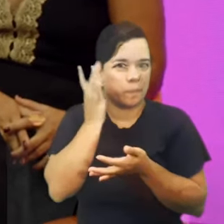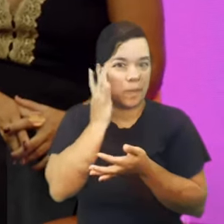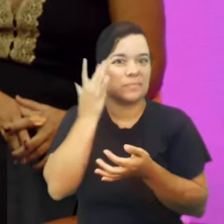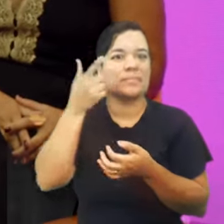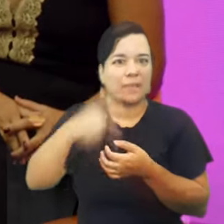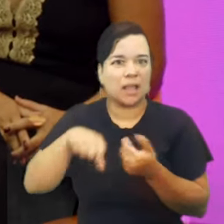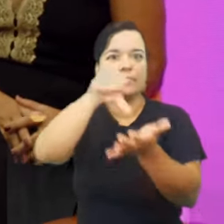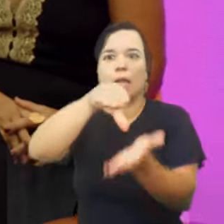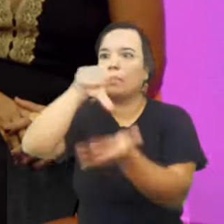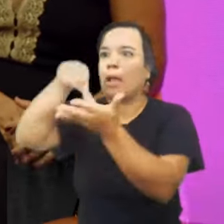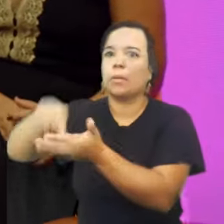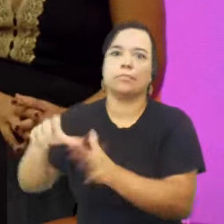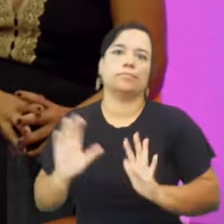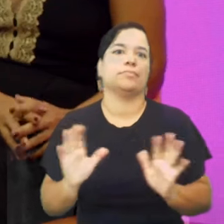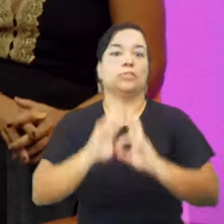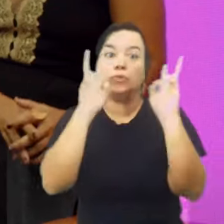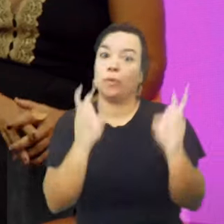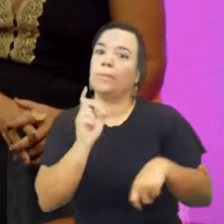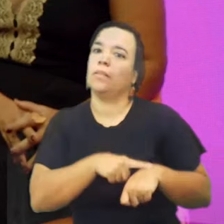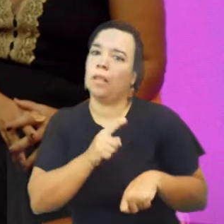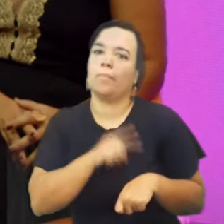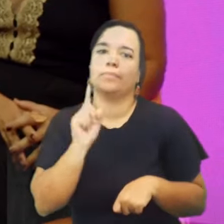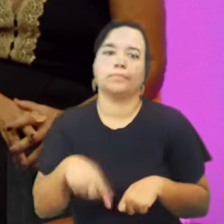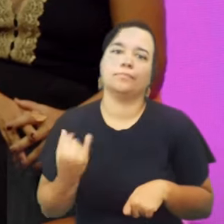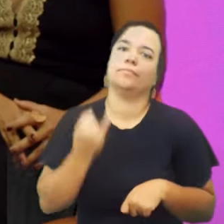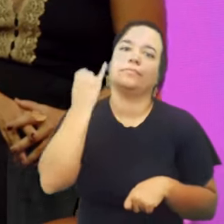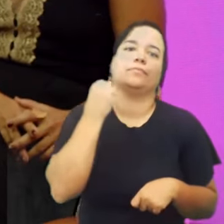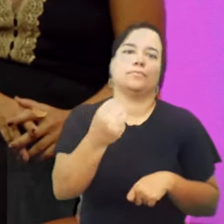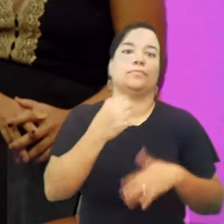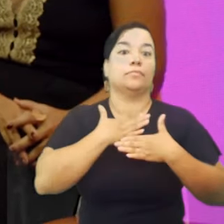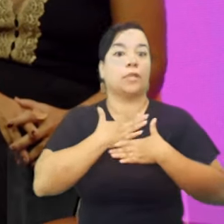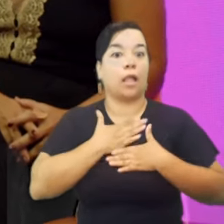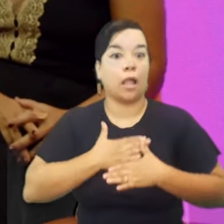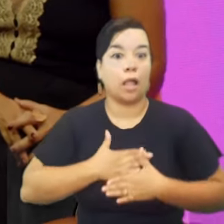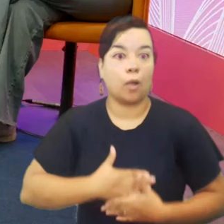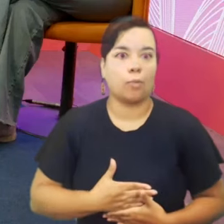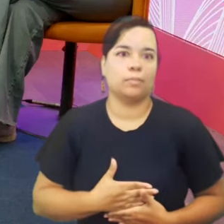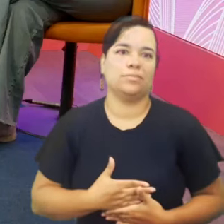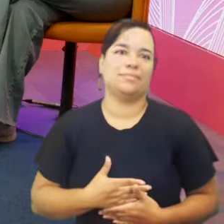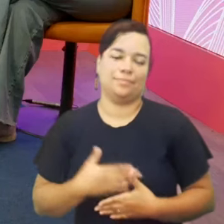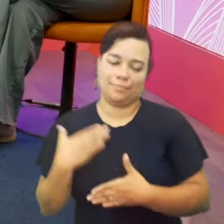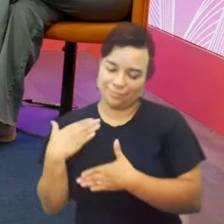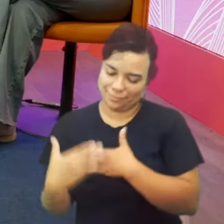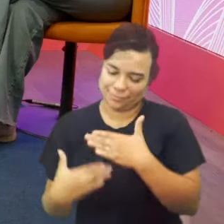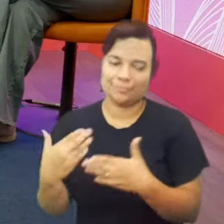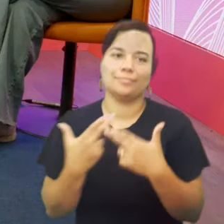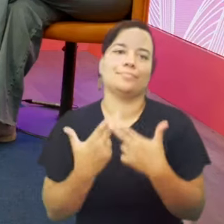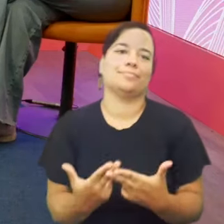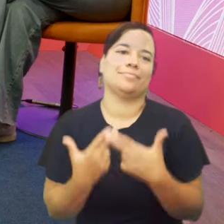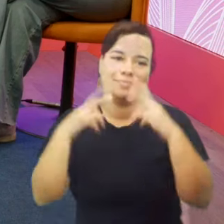seguida. Então, essa questão do tempo é muito importante. Calma. É isso. Exatamente. Respeitar as etapas do processo. Respeite